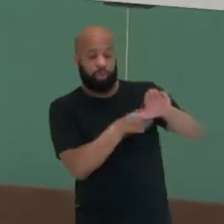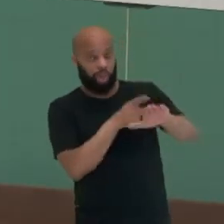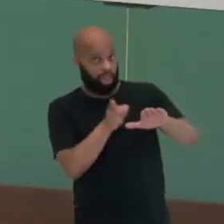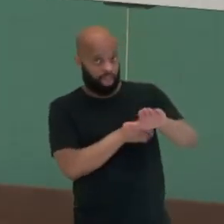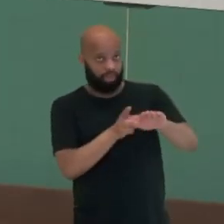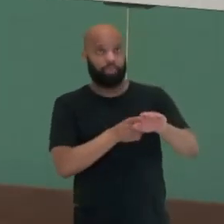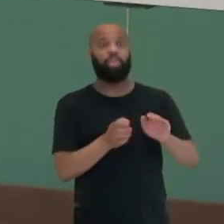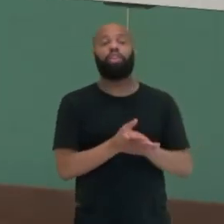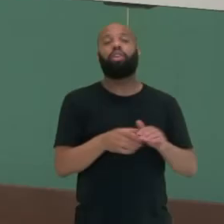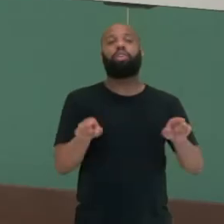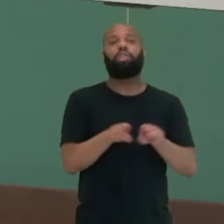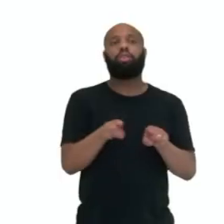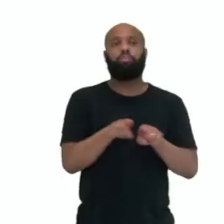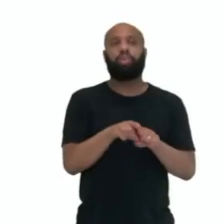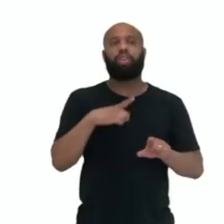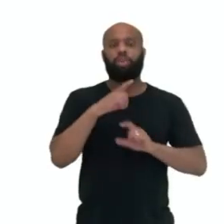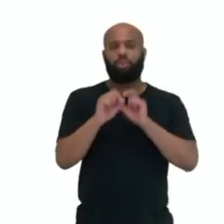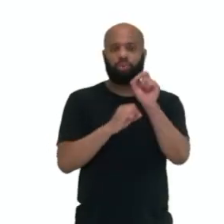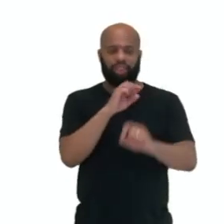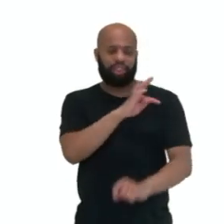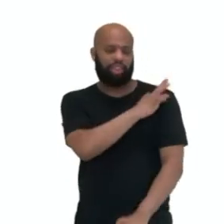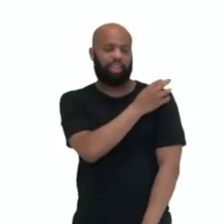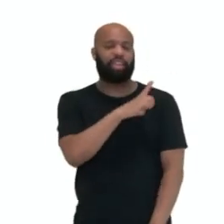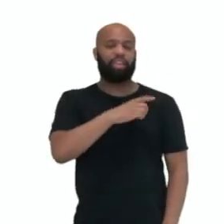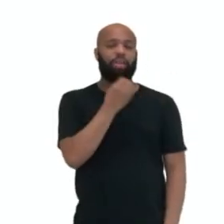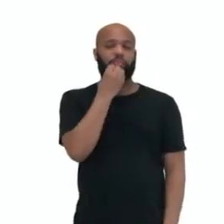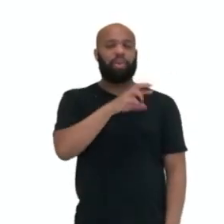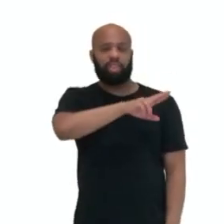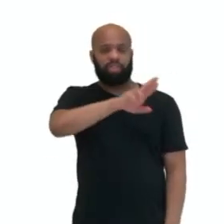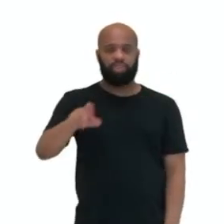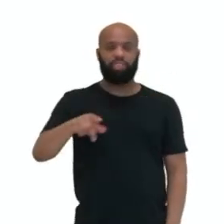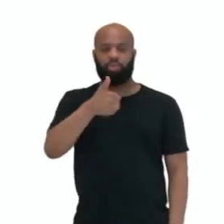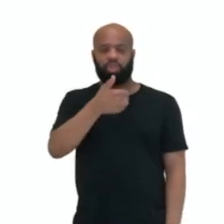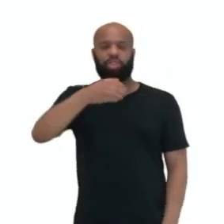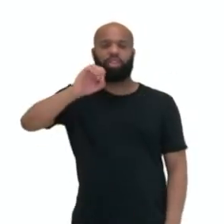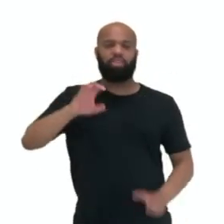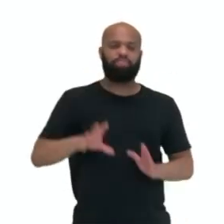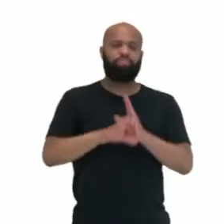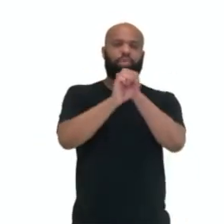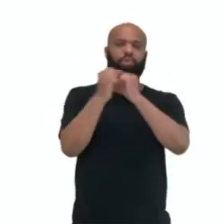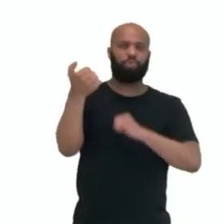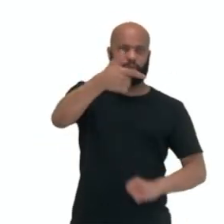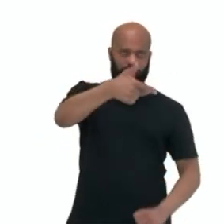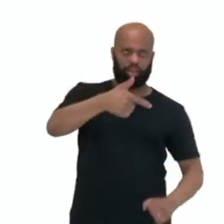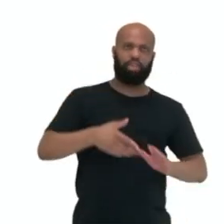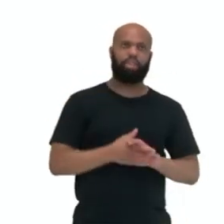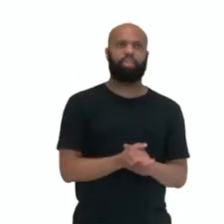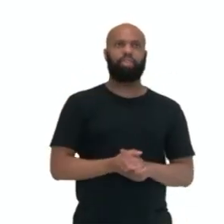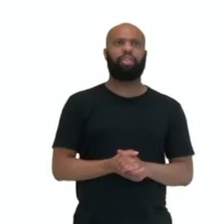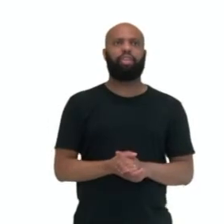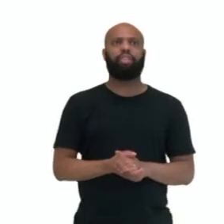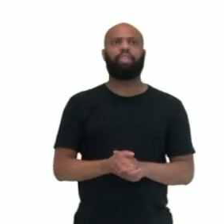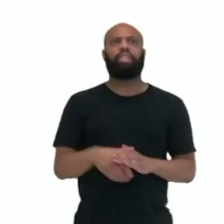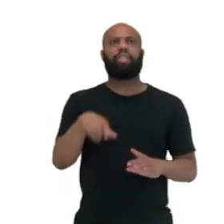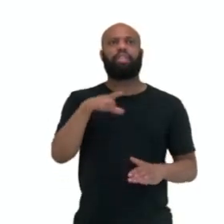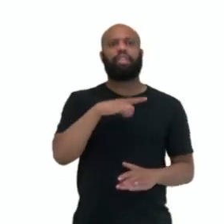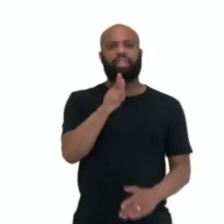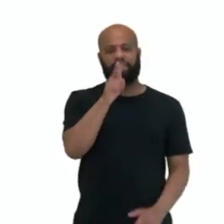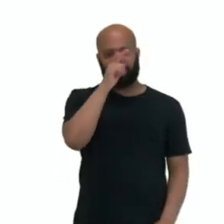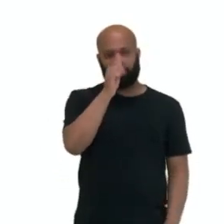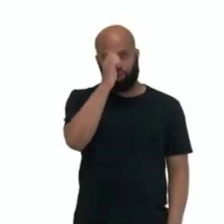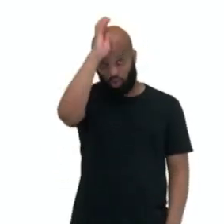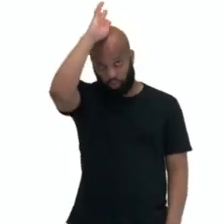A superioridade técnica corresponde a uma vantagem de 10 pontos sobre o adversário. Já vamos entender isso aqui. E na greco-romana